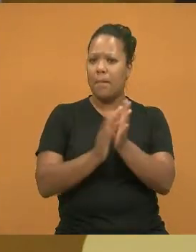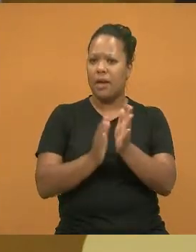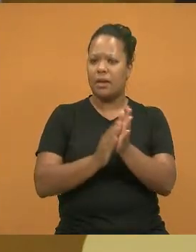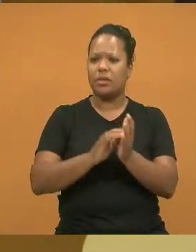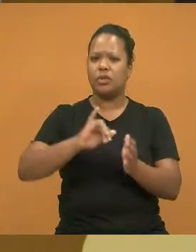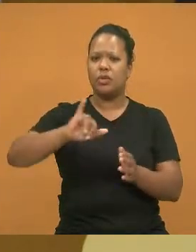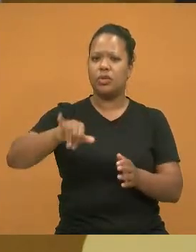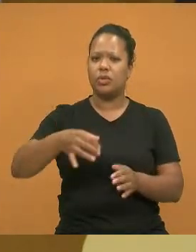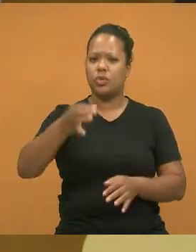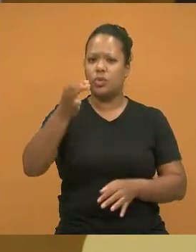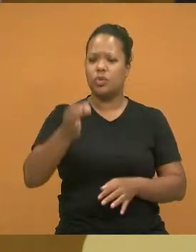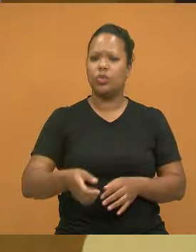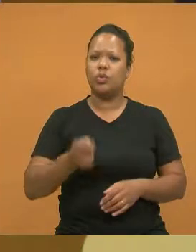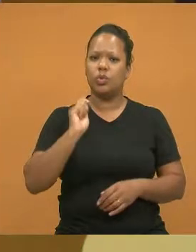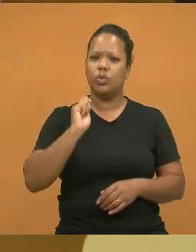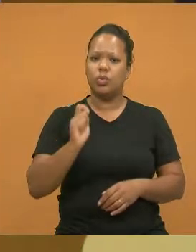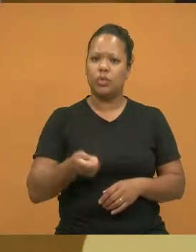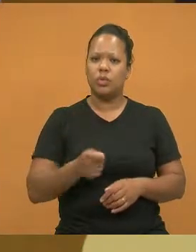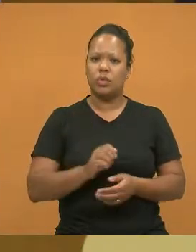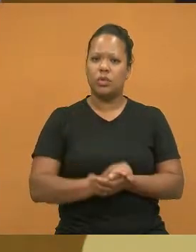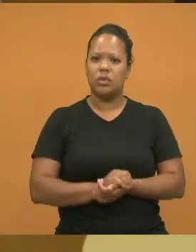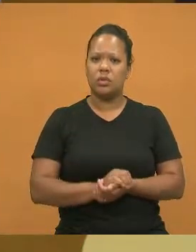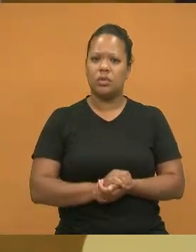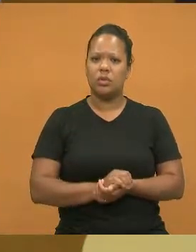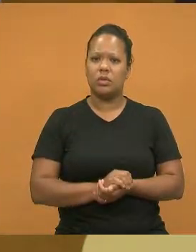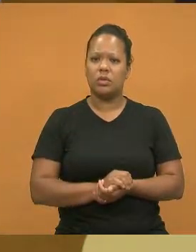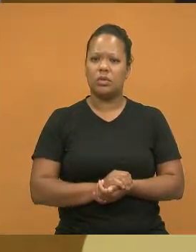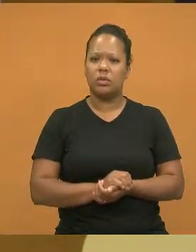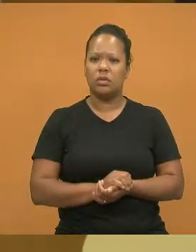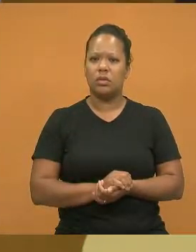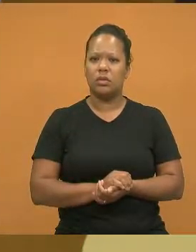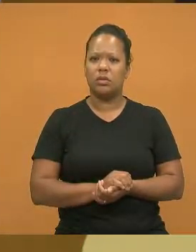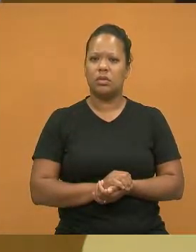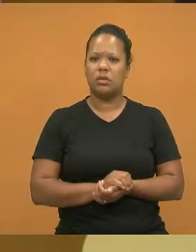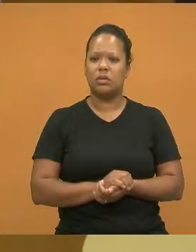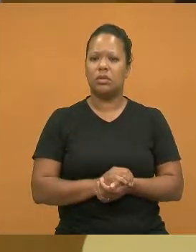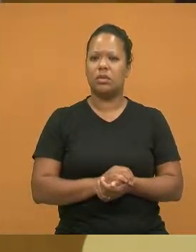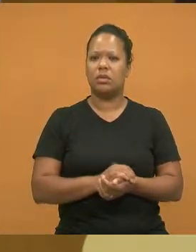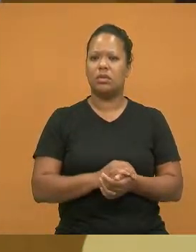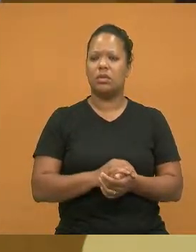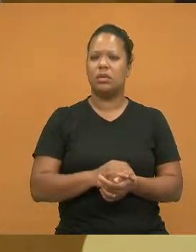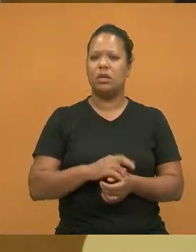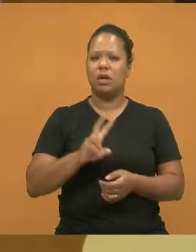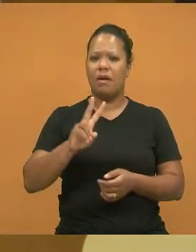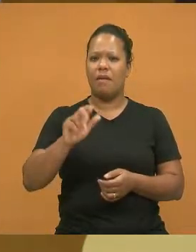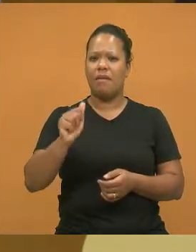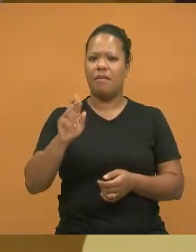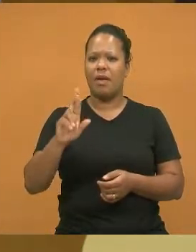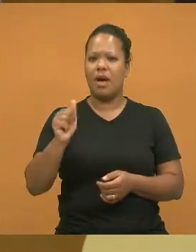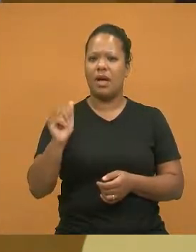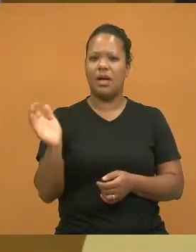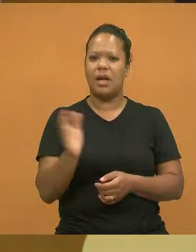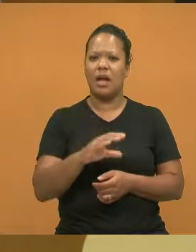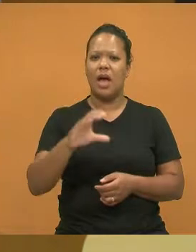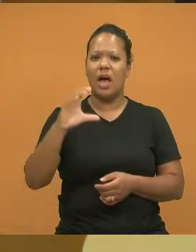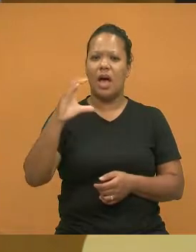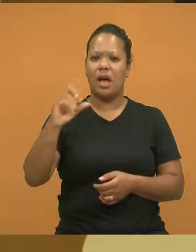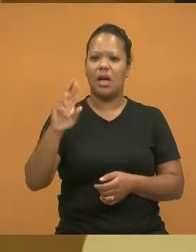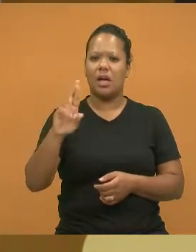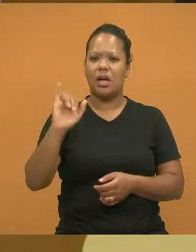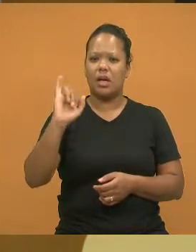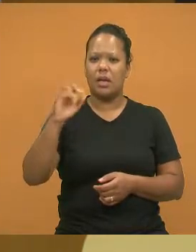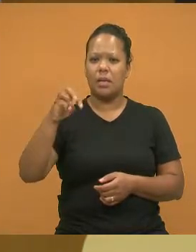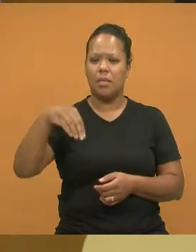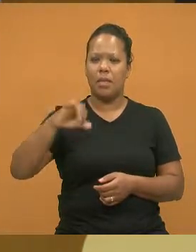a juíza Fernanda Ambroge, da vara criminal, que quando eu determinei e pedi o acesso